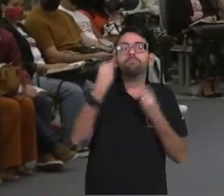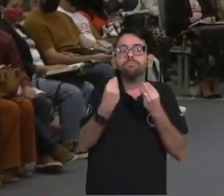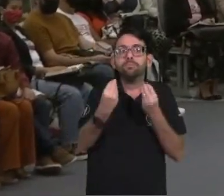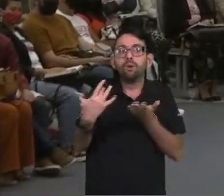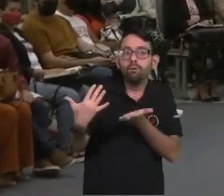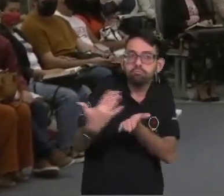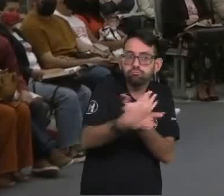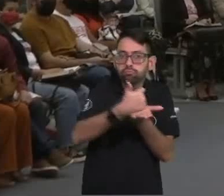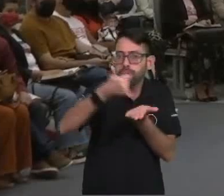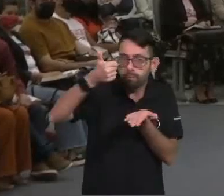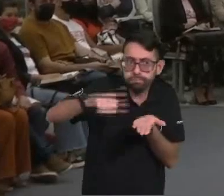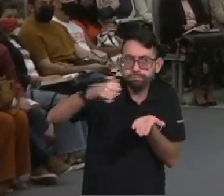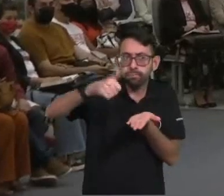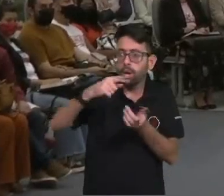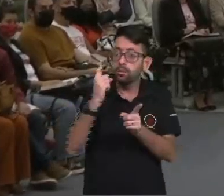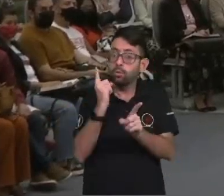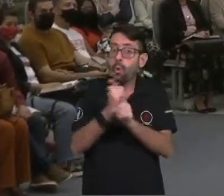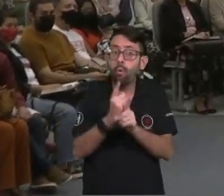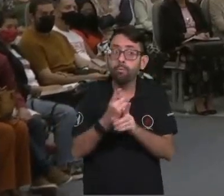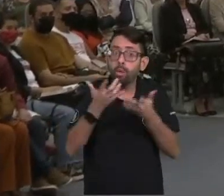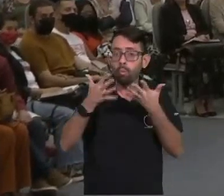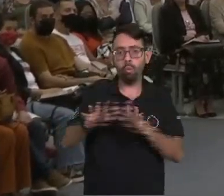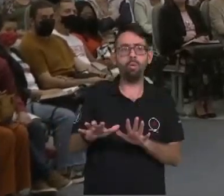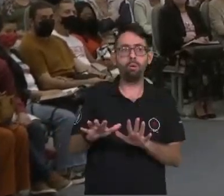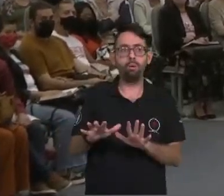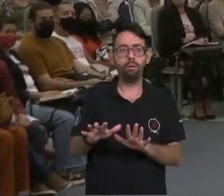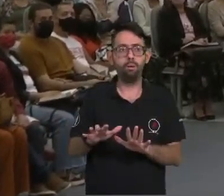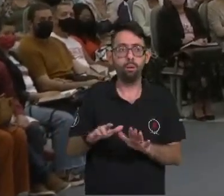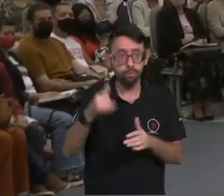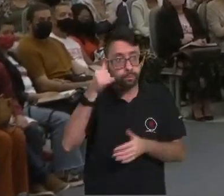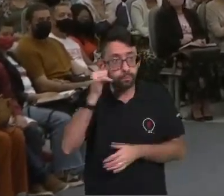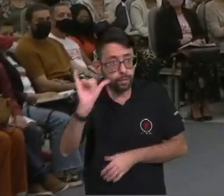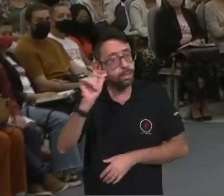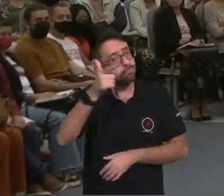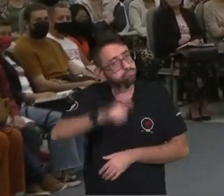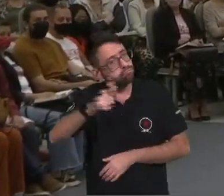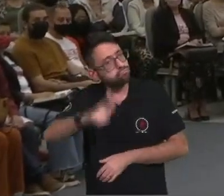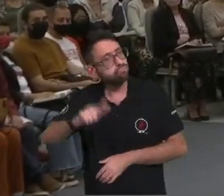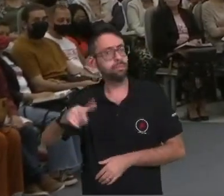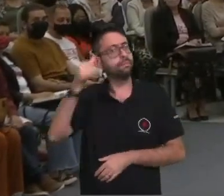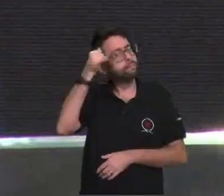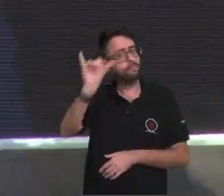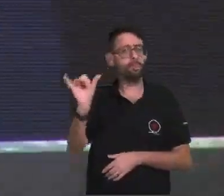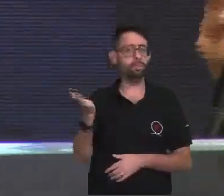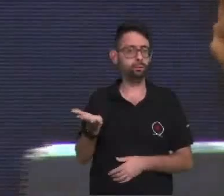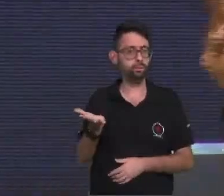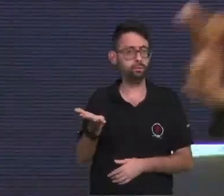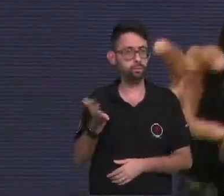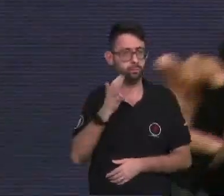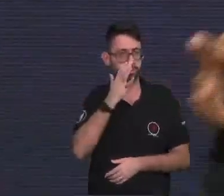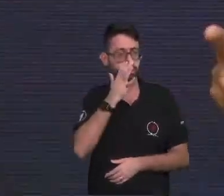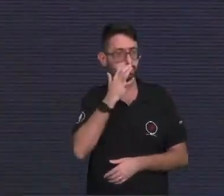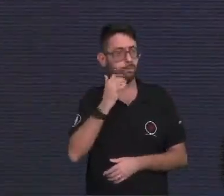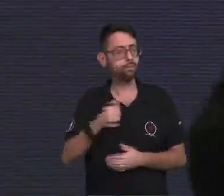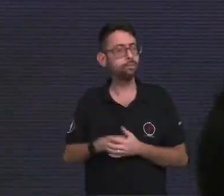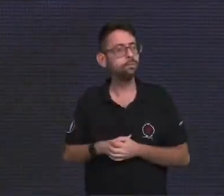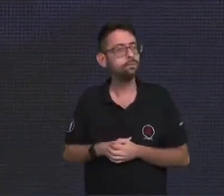e não quer, para que você nunca mais repita o comportamento. Quando ele descobre,